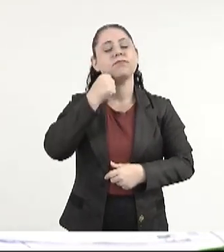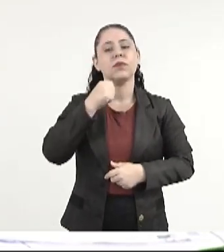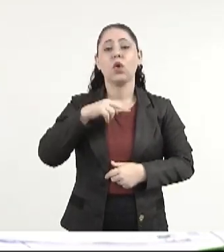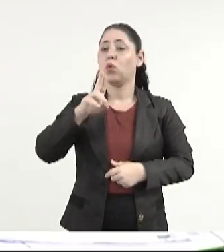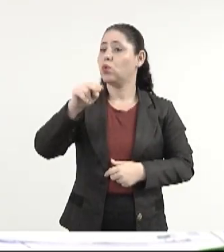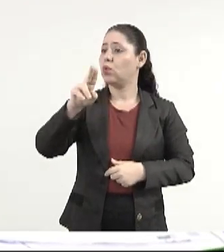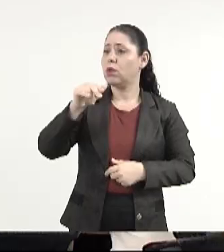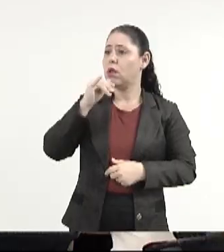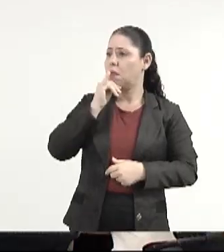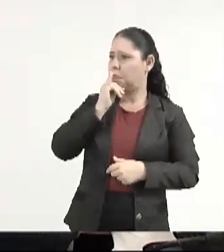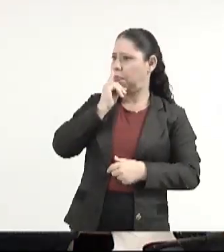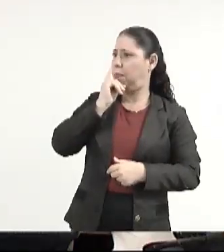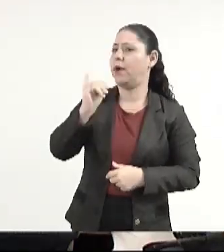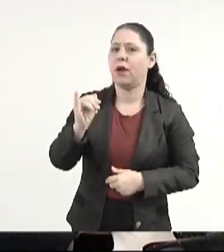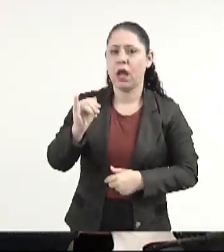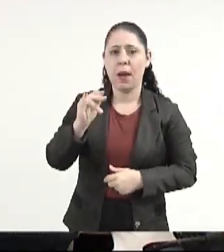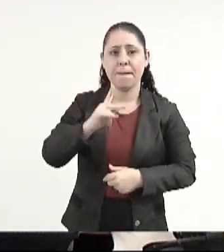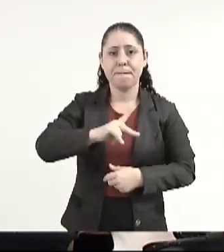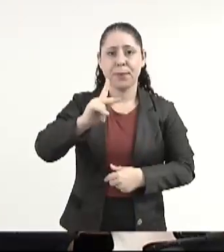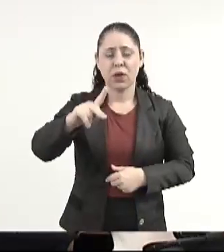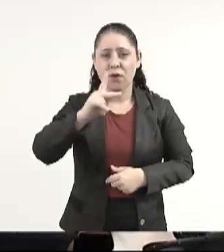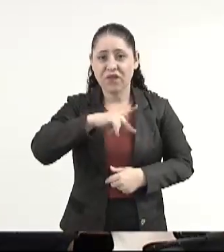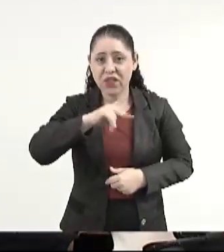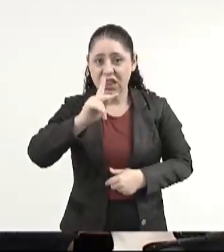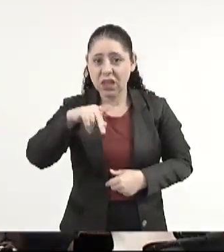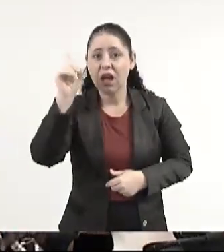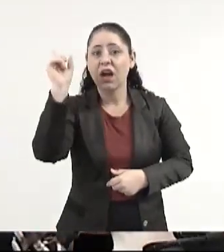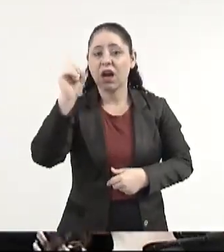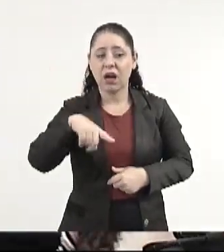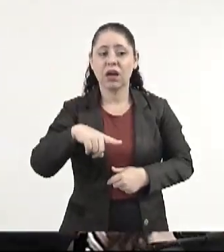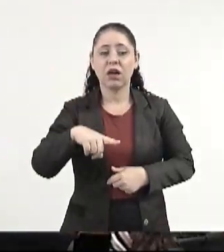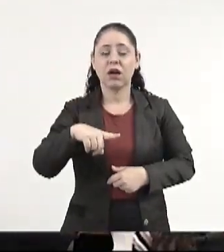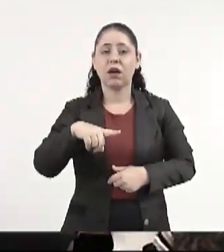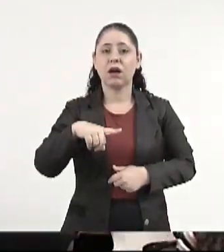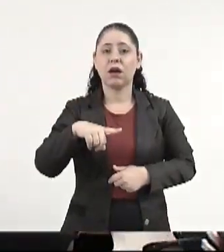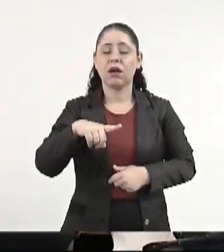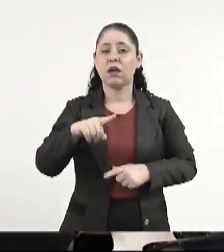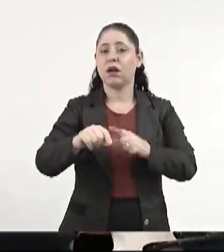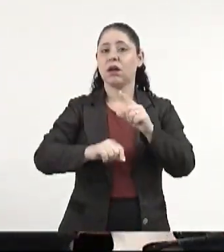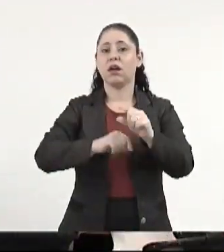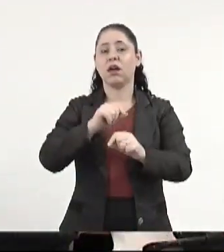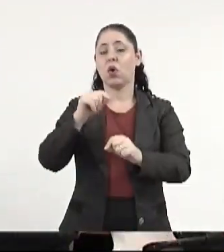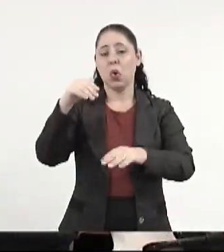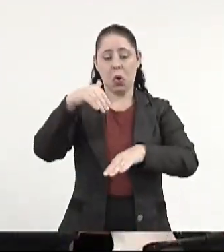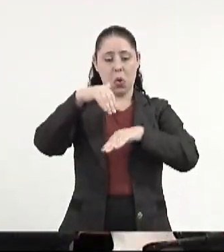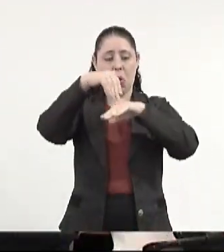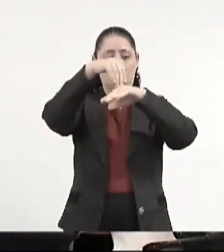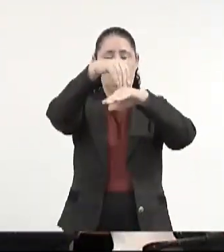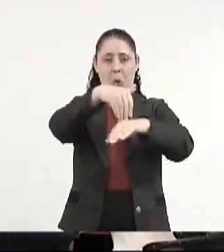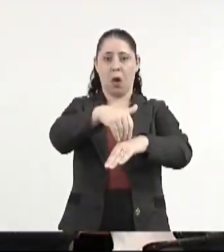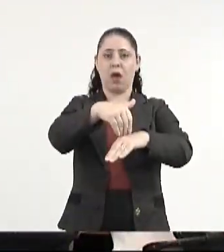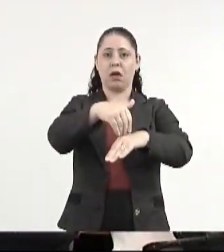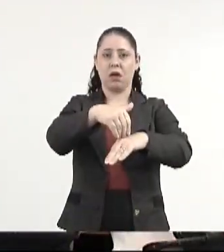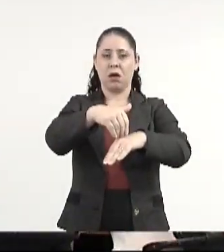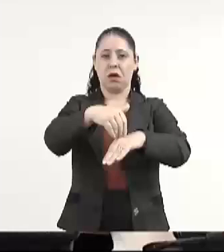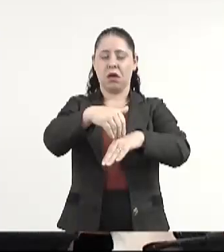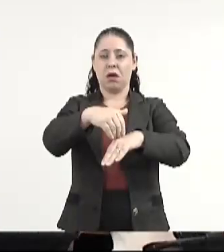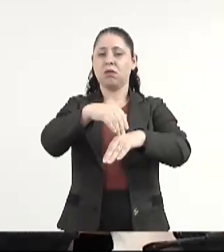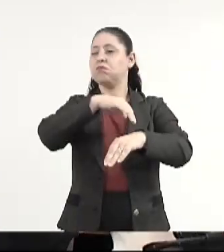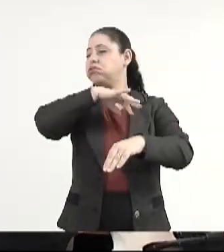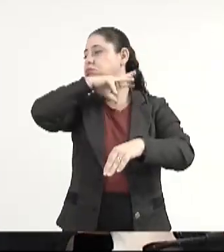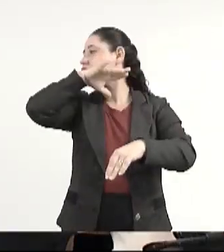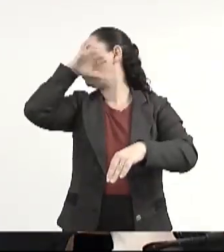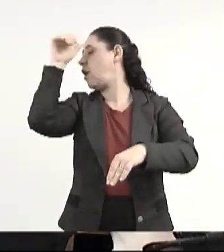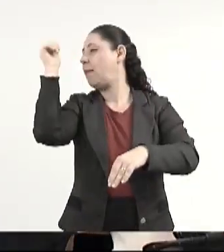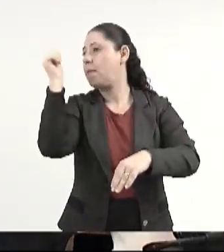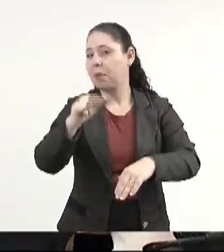maneira nenhuma, eu disse que os professores, né, são culpados ou são a podridão das